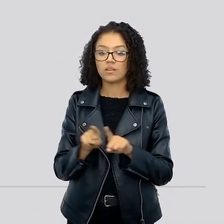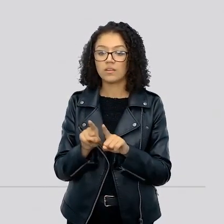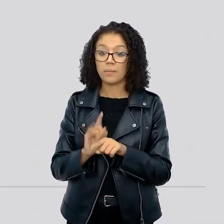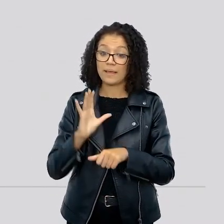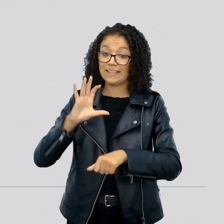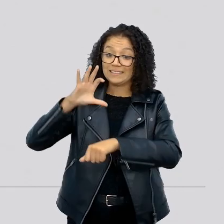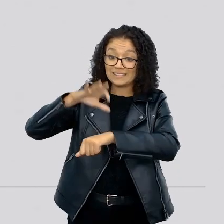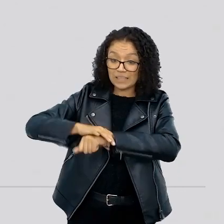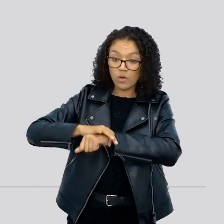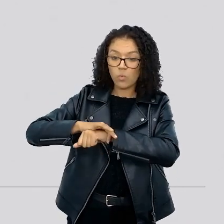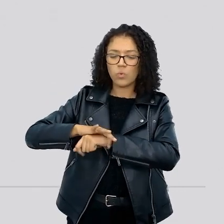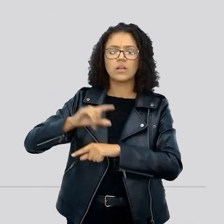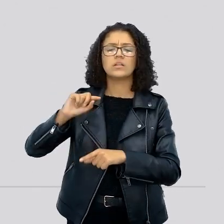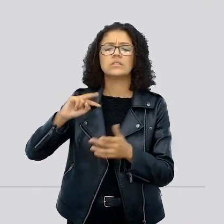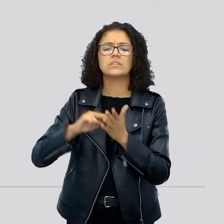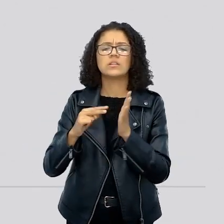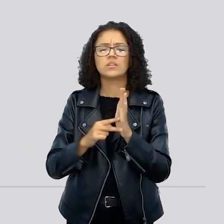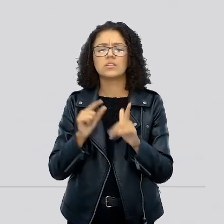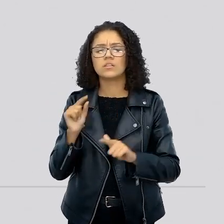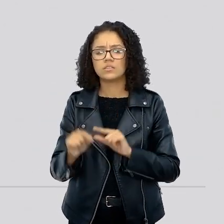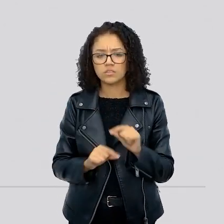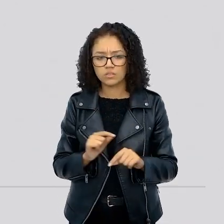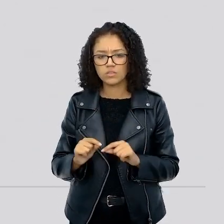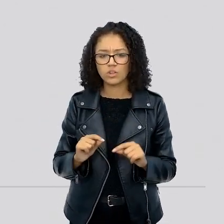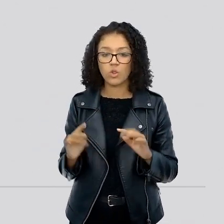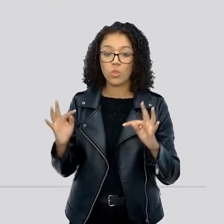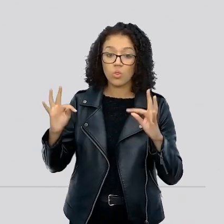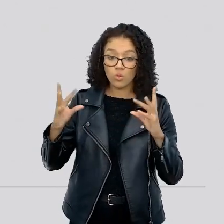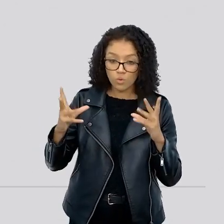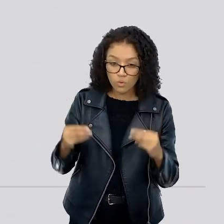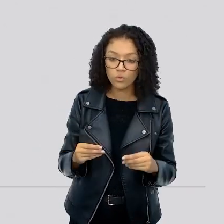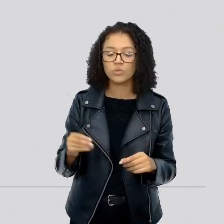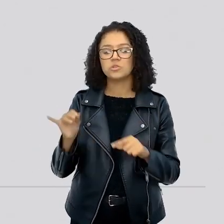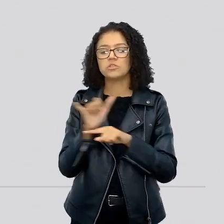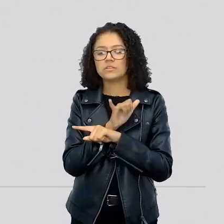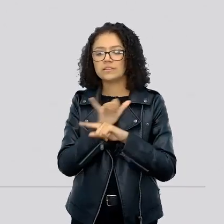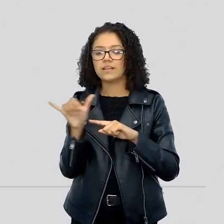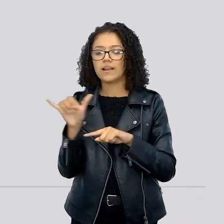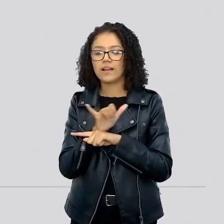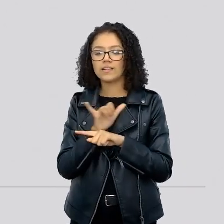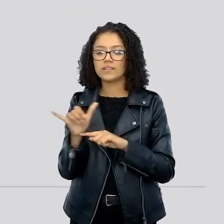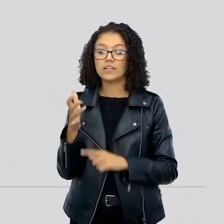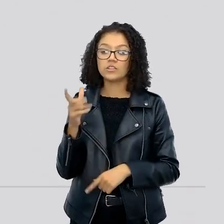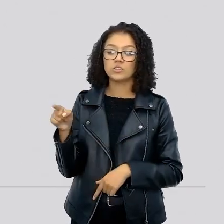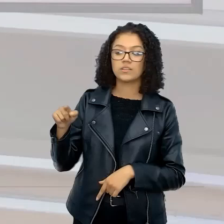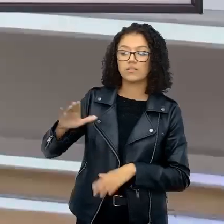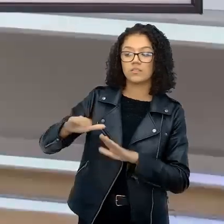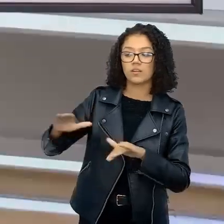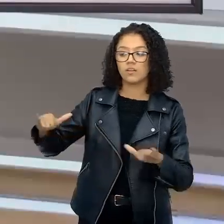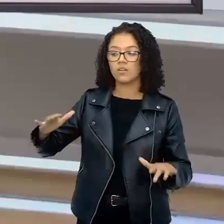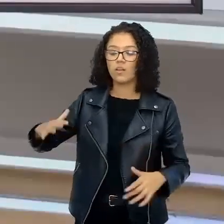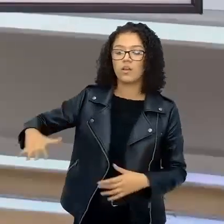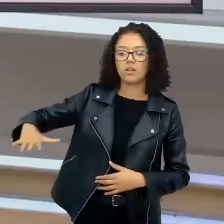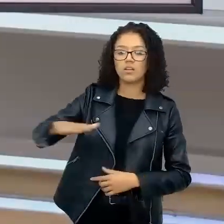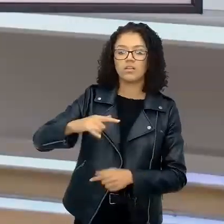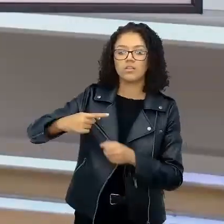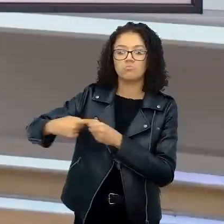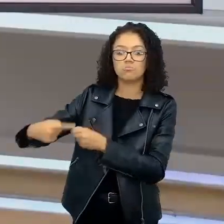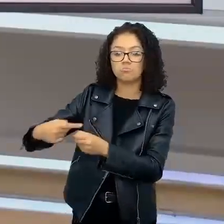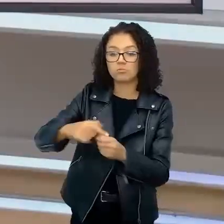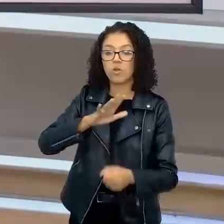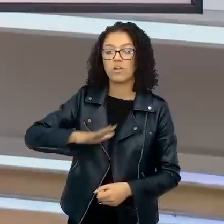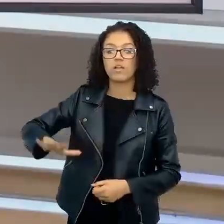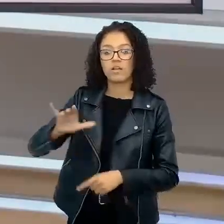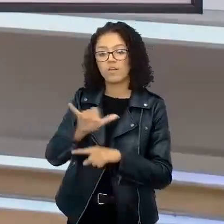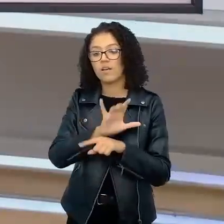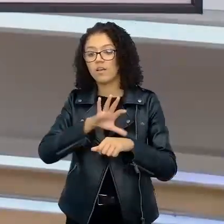que são os conselhos comunitários de segurança, que vão pensar em estratégias para garantir a segurança daquela comunidade, daquele